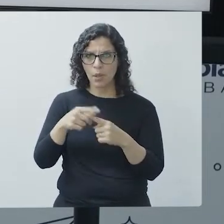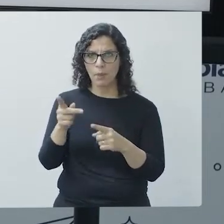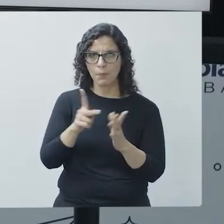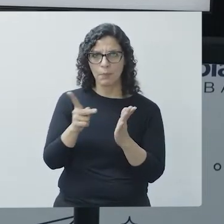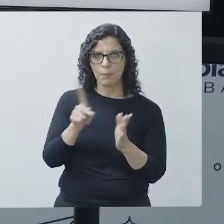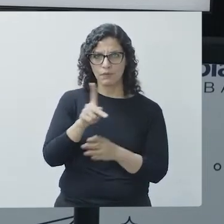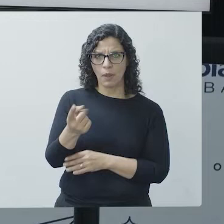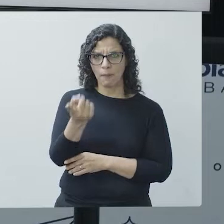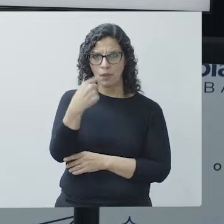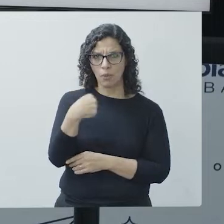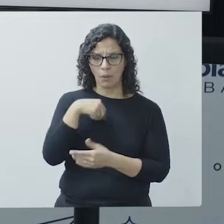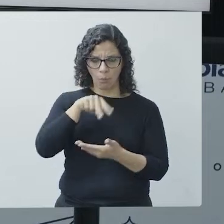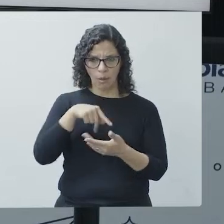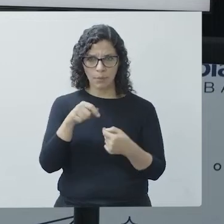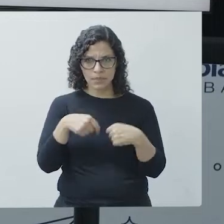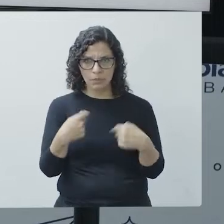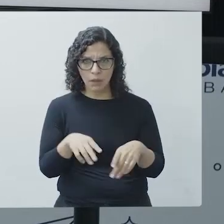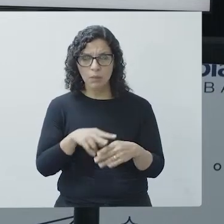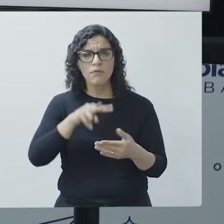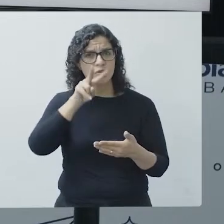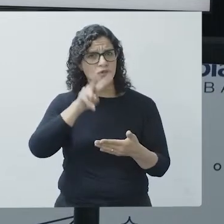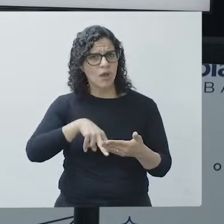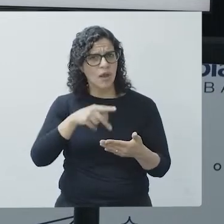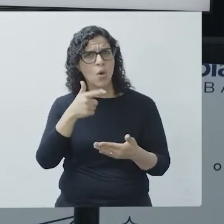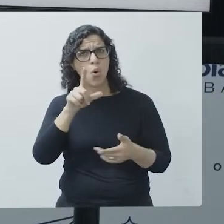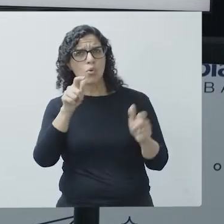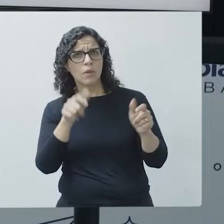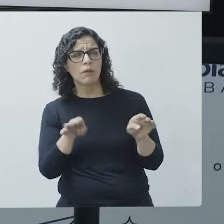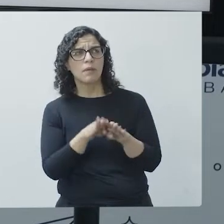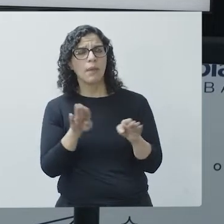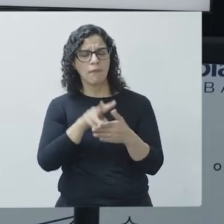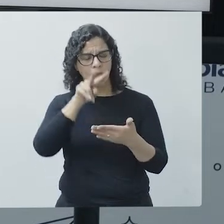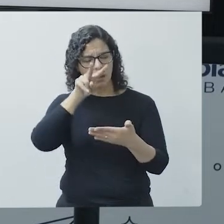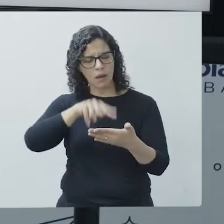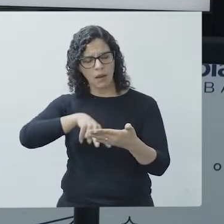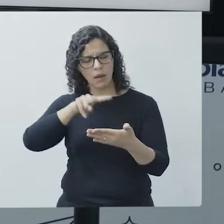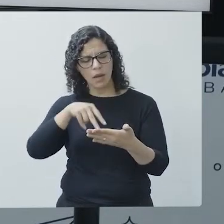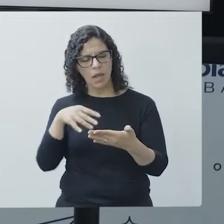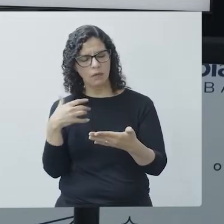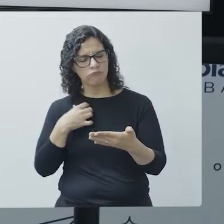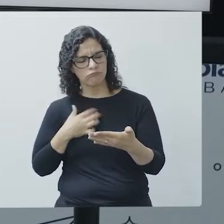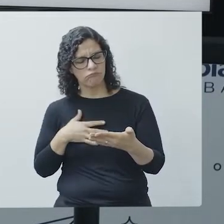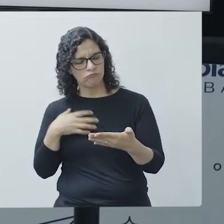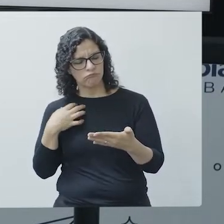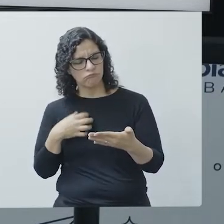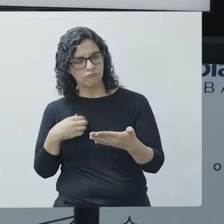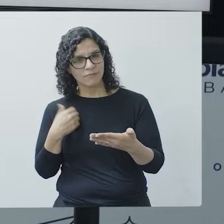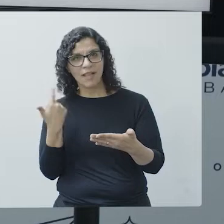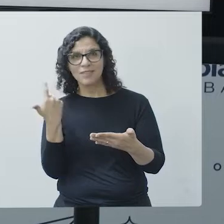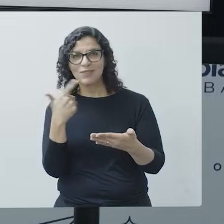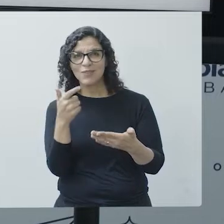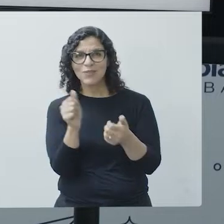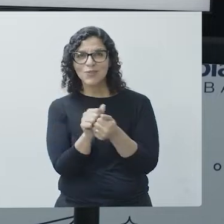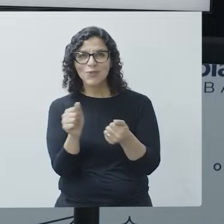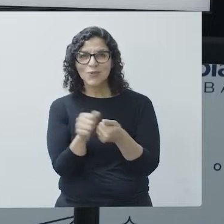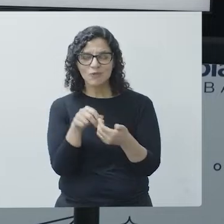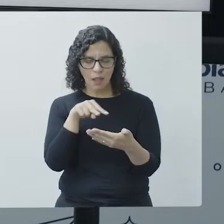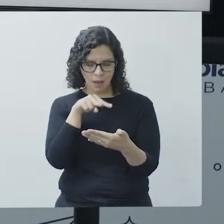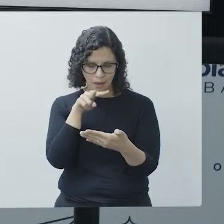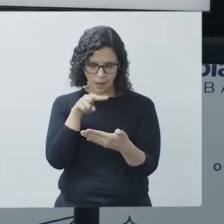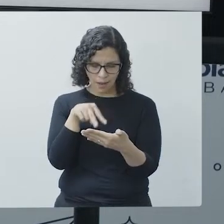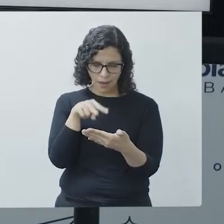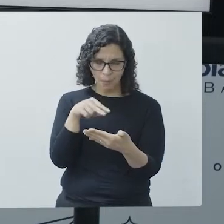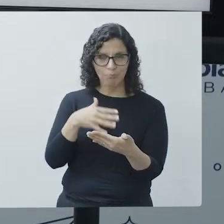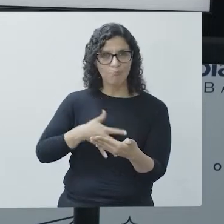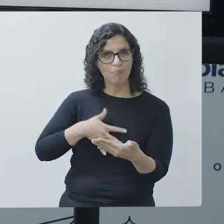professor pediu para você ler? Não, você já leu. Em outros momentos ali, aquela leitura para você se divertir mesmo, você pegou,